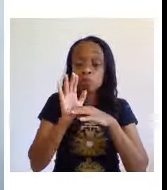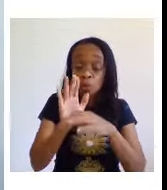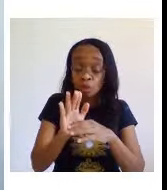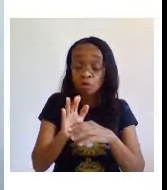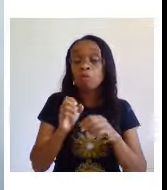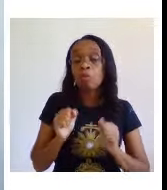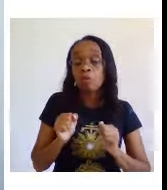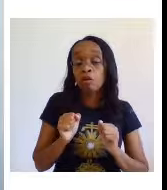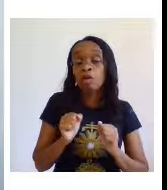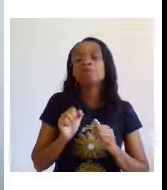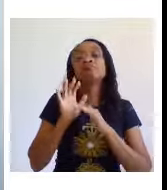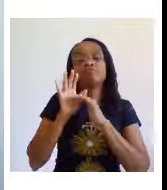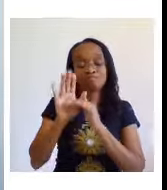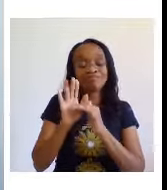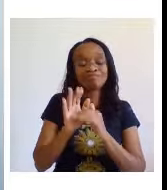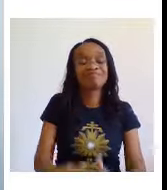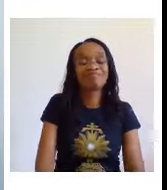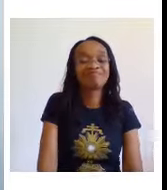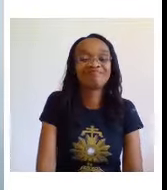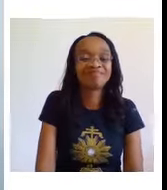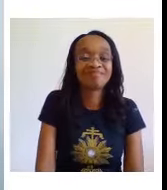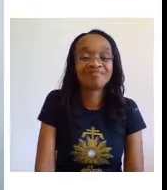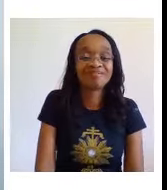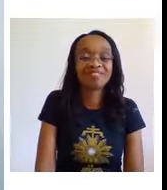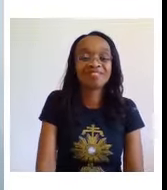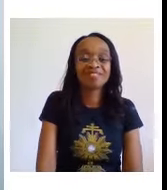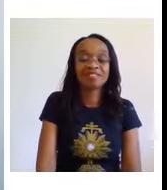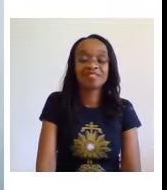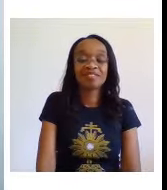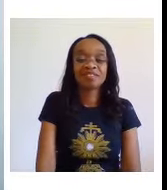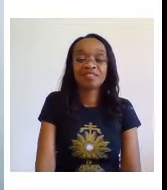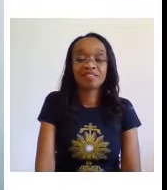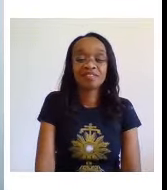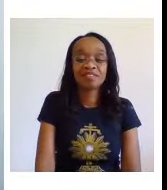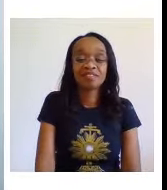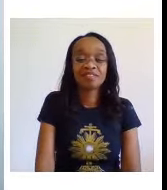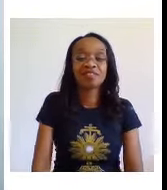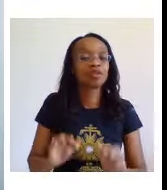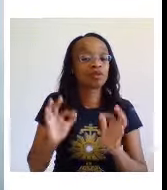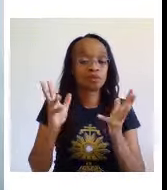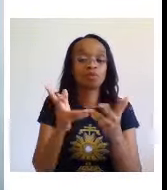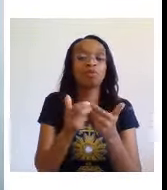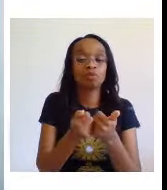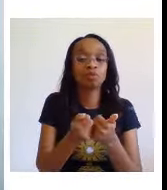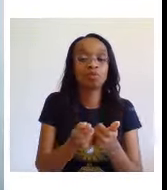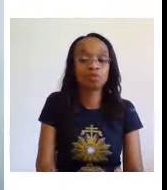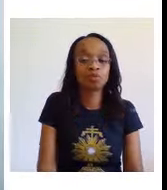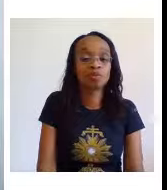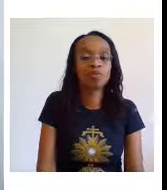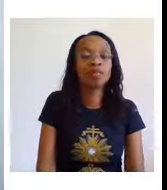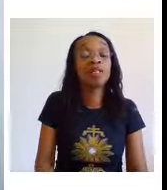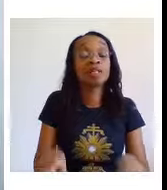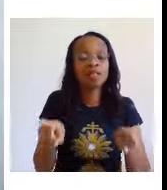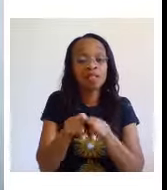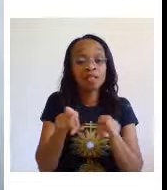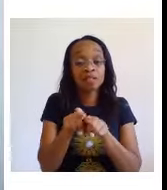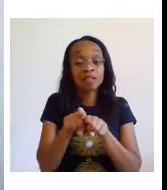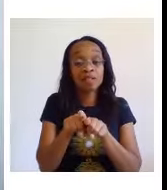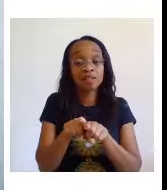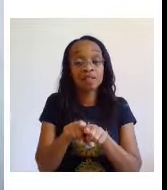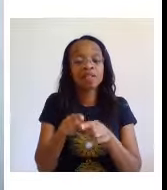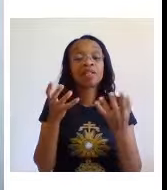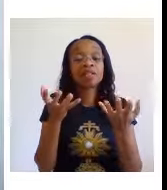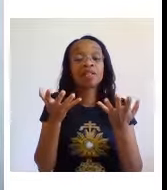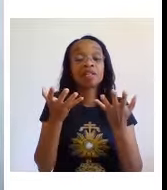puderem participar, gente, vamos lá ajudar. E vamos espalhar para ajudar, né, o pessoal da cooperativa. E, por último,